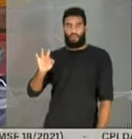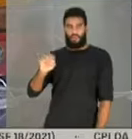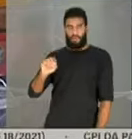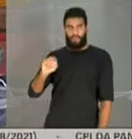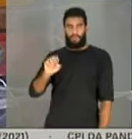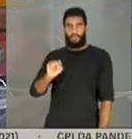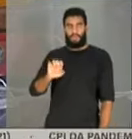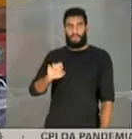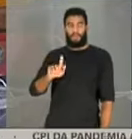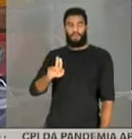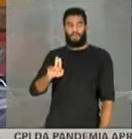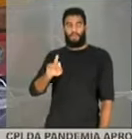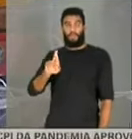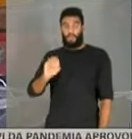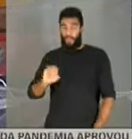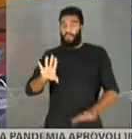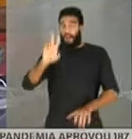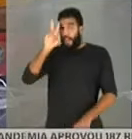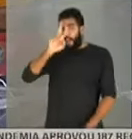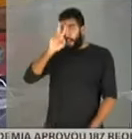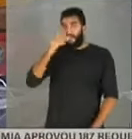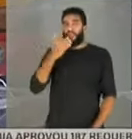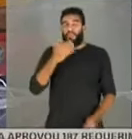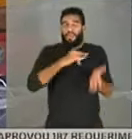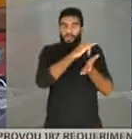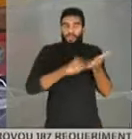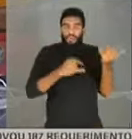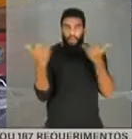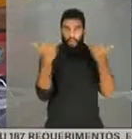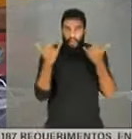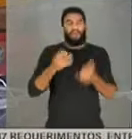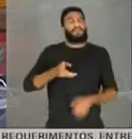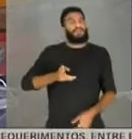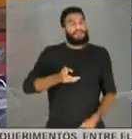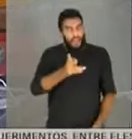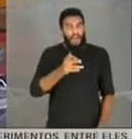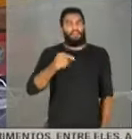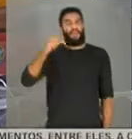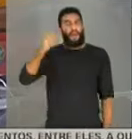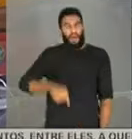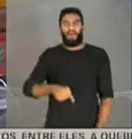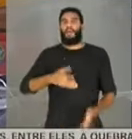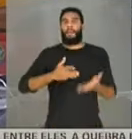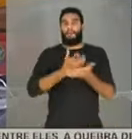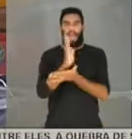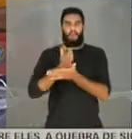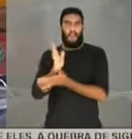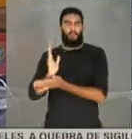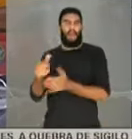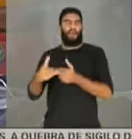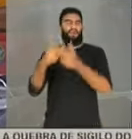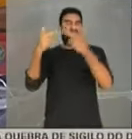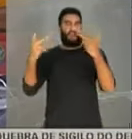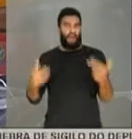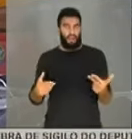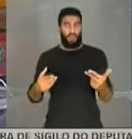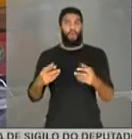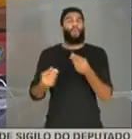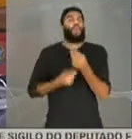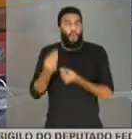Lembrando que os requerimentos de informação sempre foram pautados e aprovados nessa CPI por